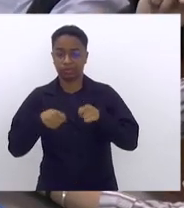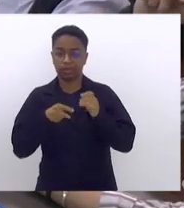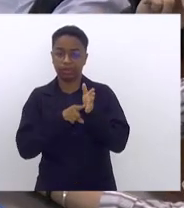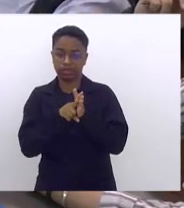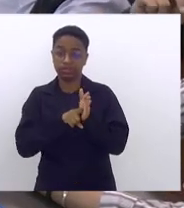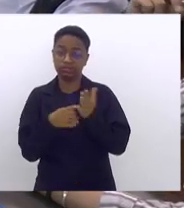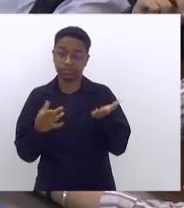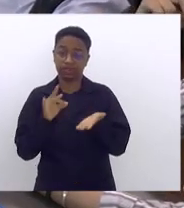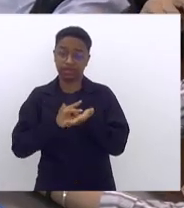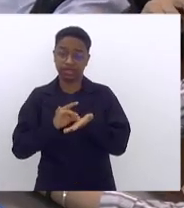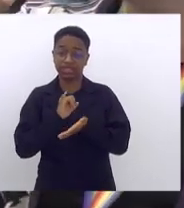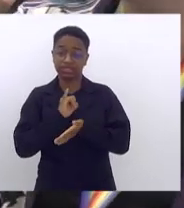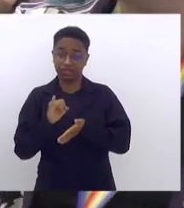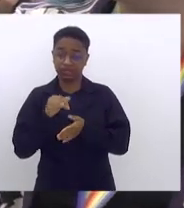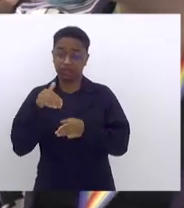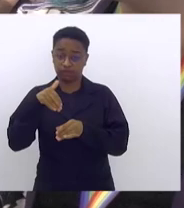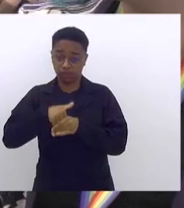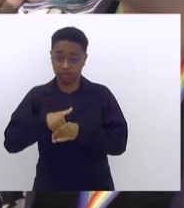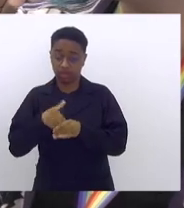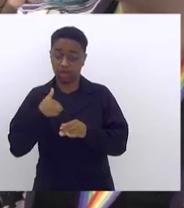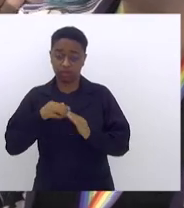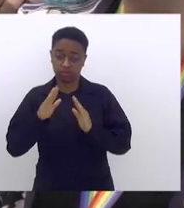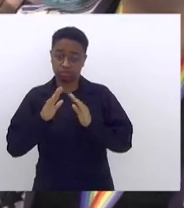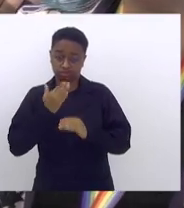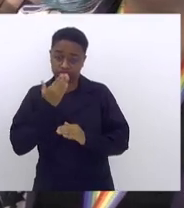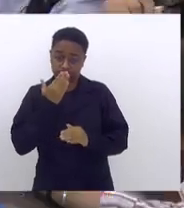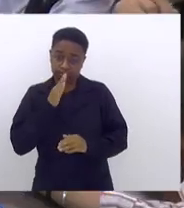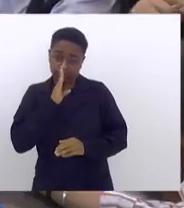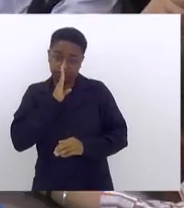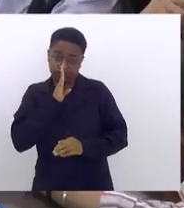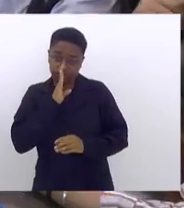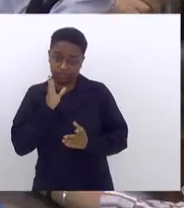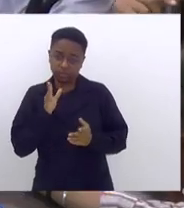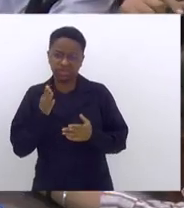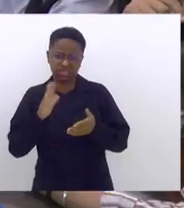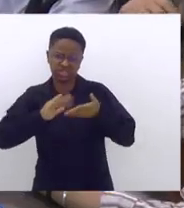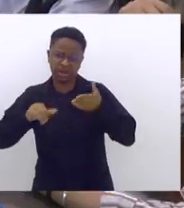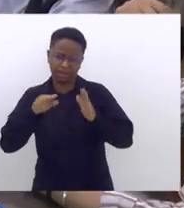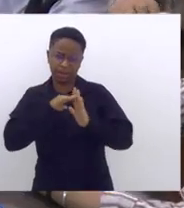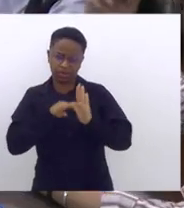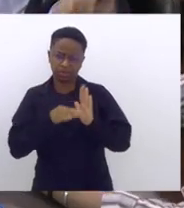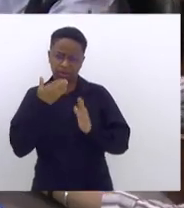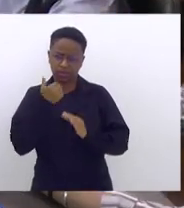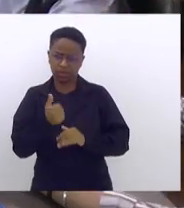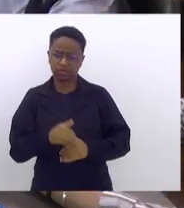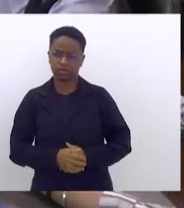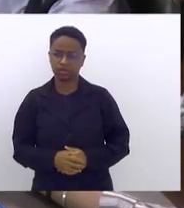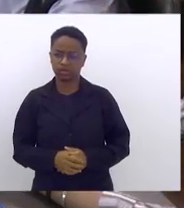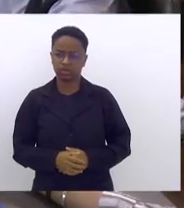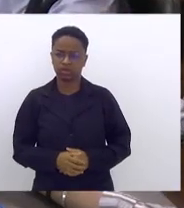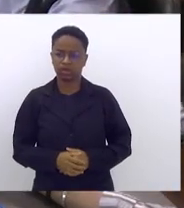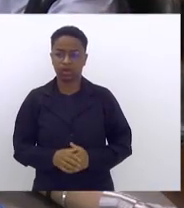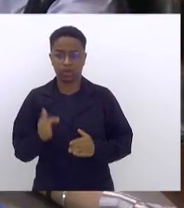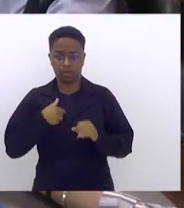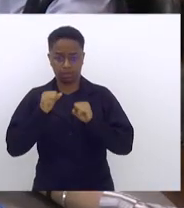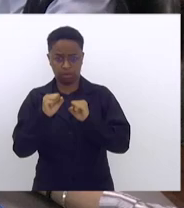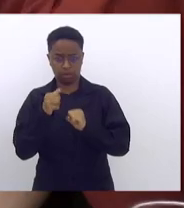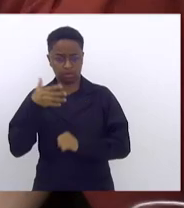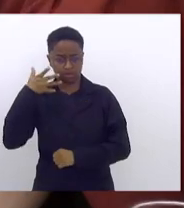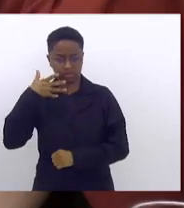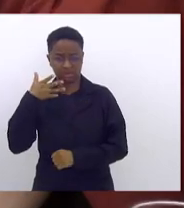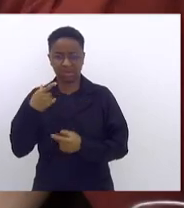na verdade, se for para votação mesmo, eu vou me abster da votação. Então, vamos tirar de pauta, é melhor. Porque, presidente, me permita. É